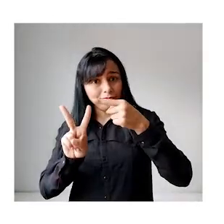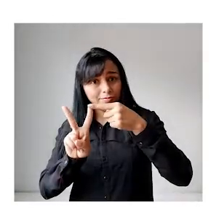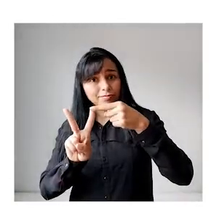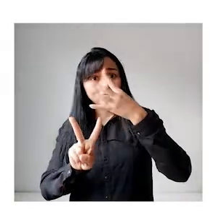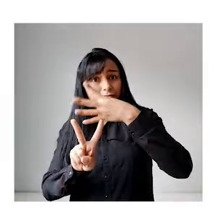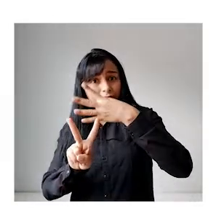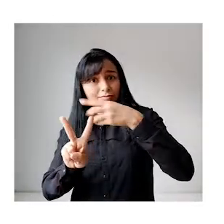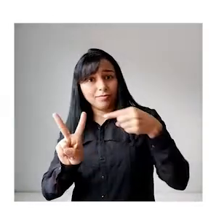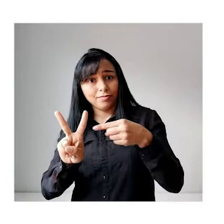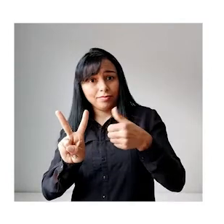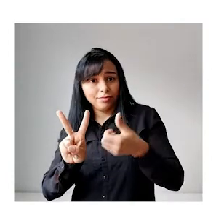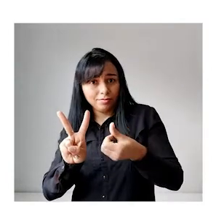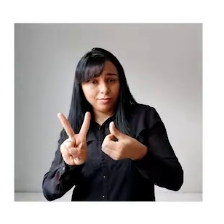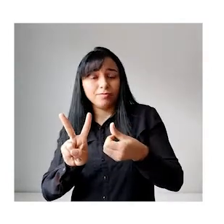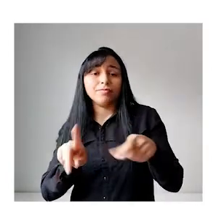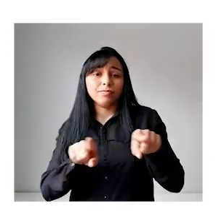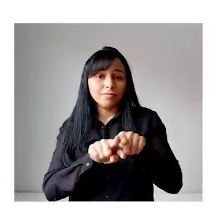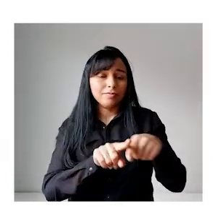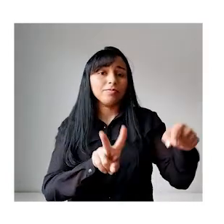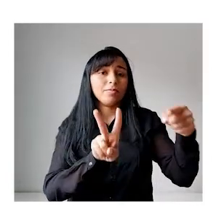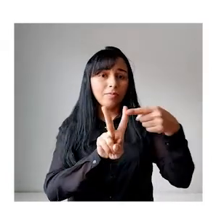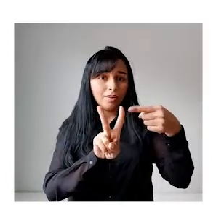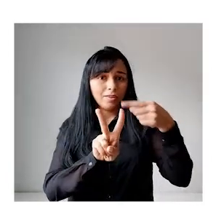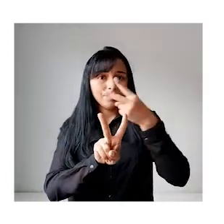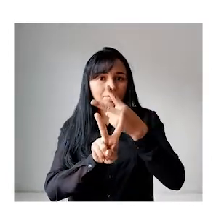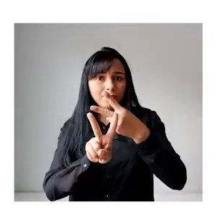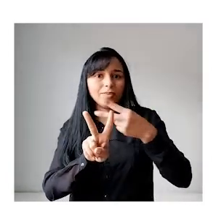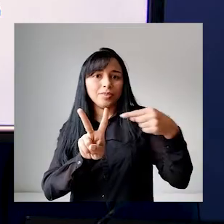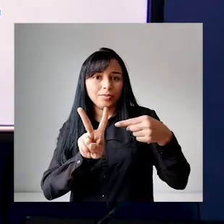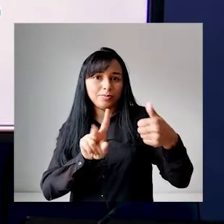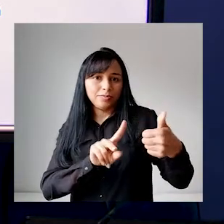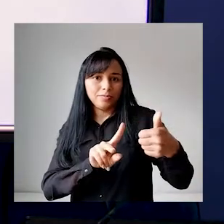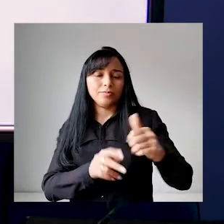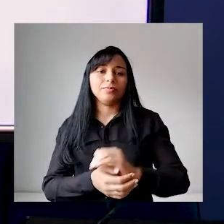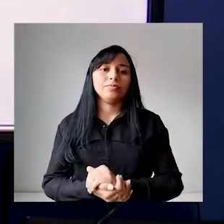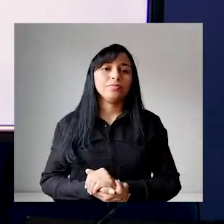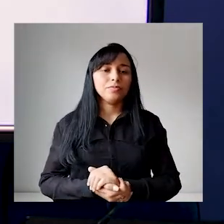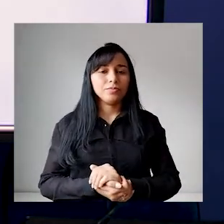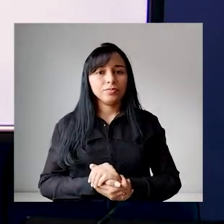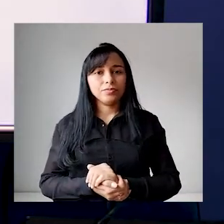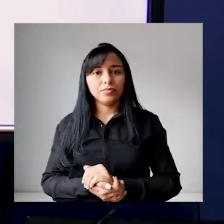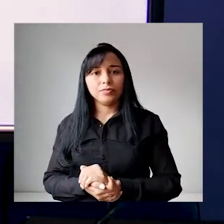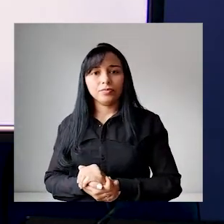raiz quarta de menos 16 e a raiz quadrada de menos 1.